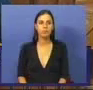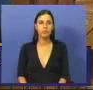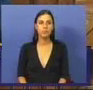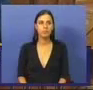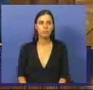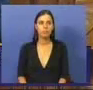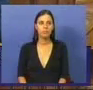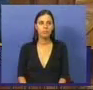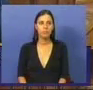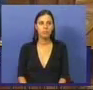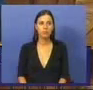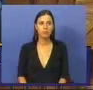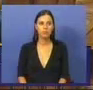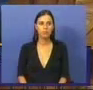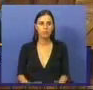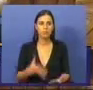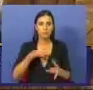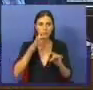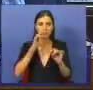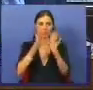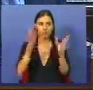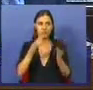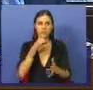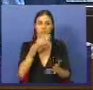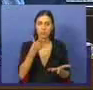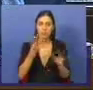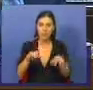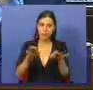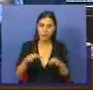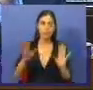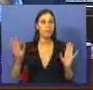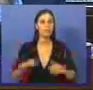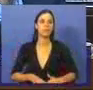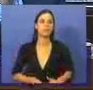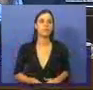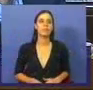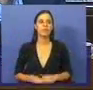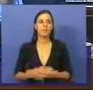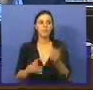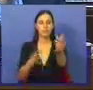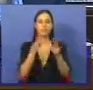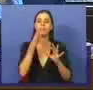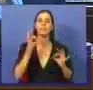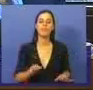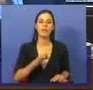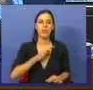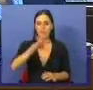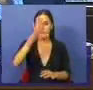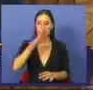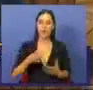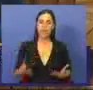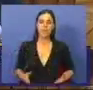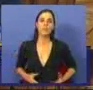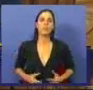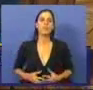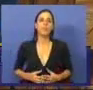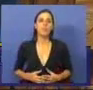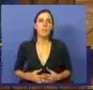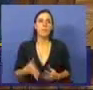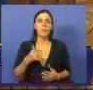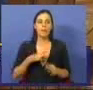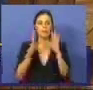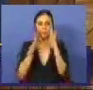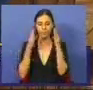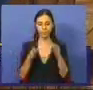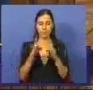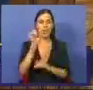Não, continuo. Não, se precisar de alguns esclarecimentos, esteja à vontade. Dito isto, Sr. Ministro, eu queria